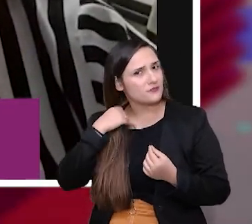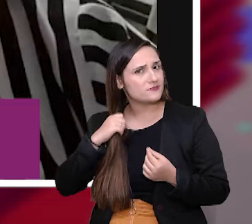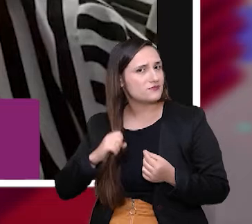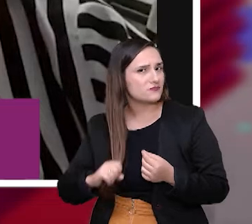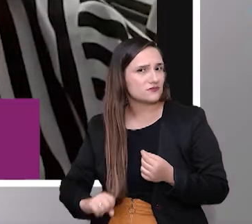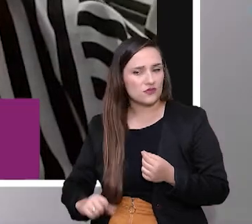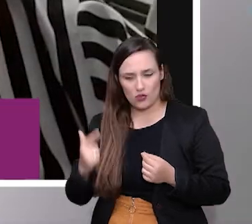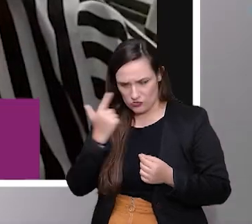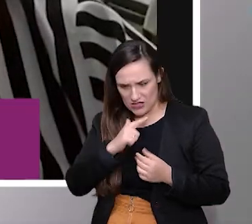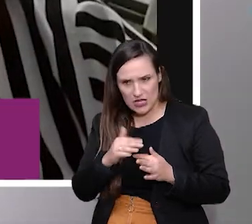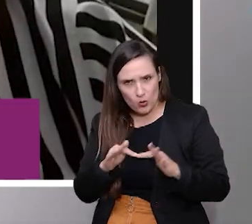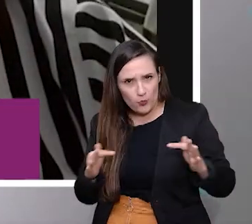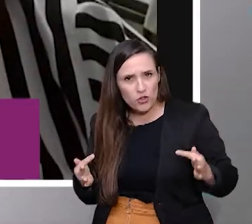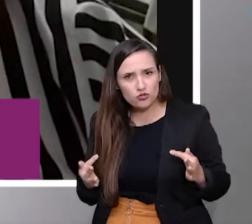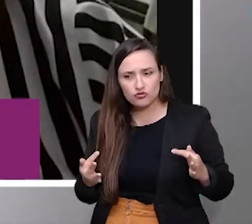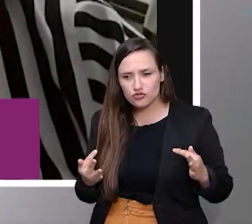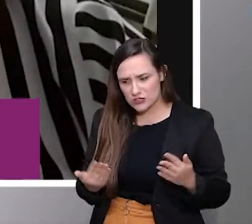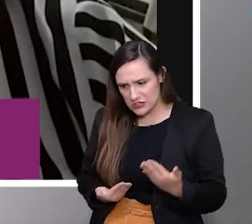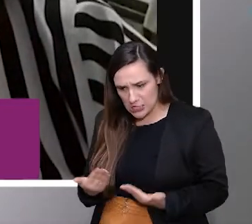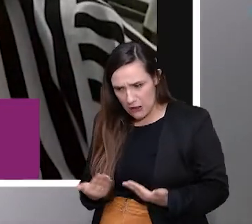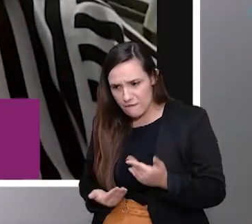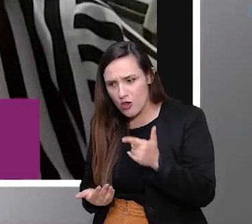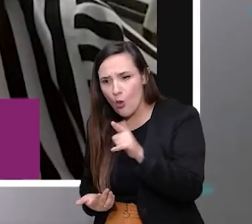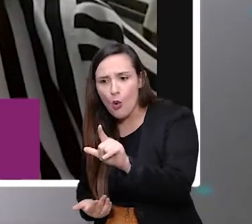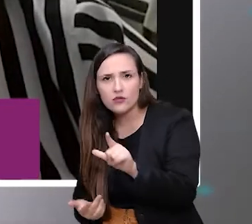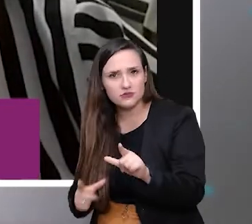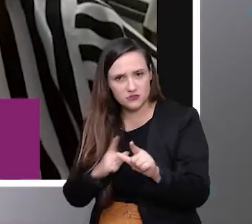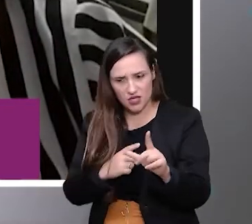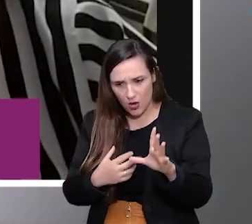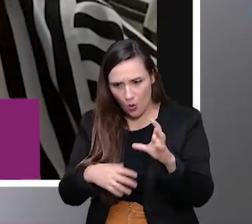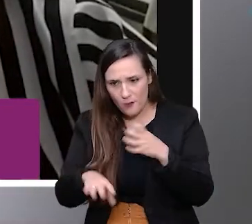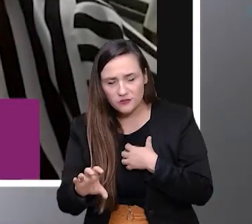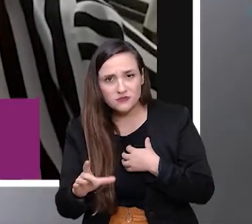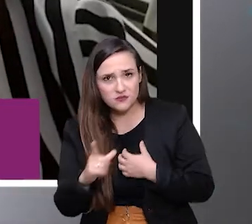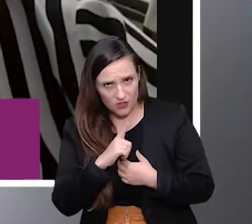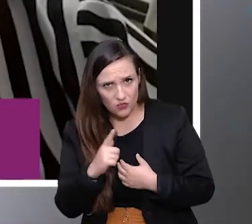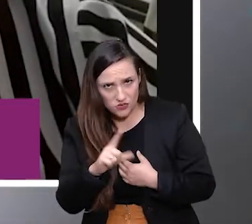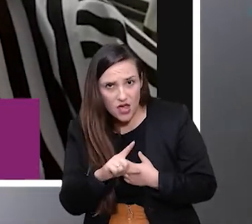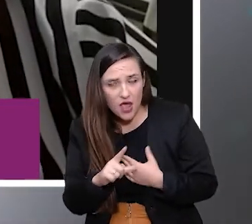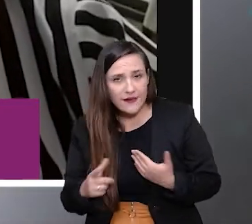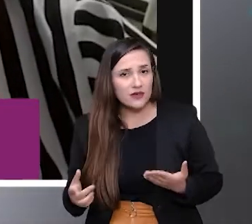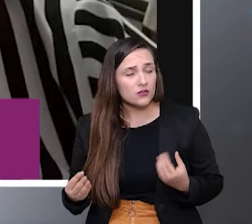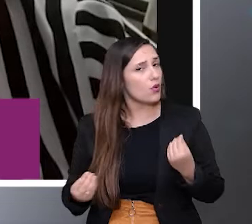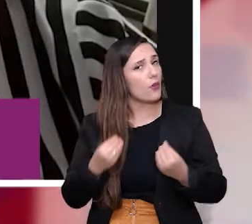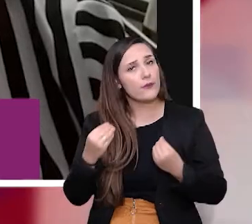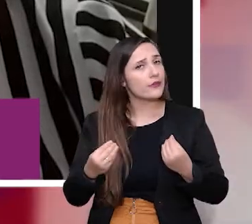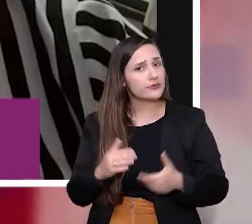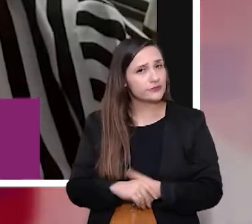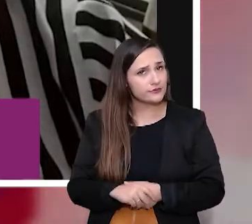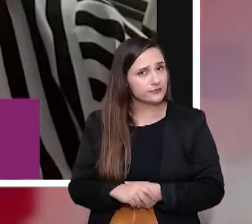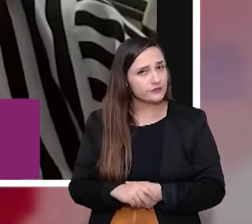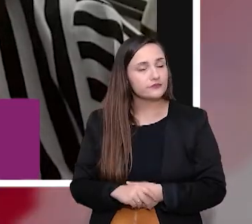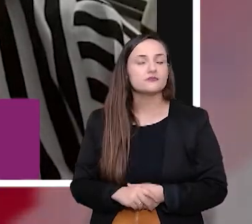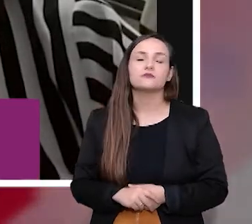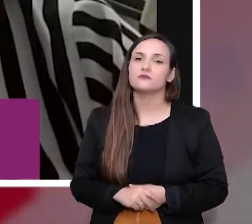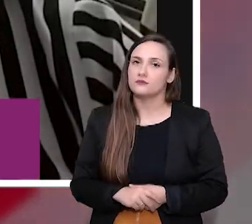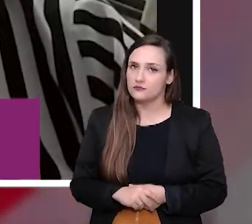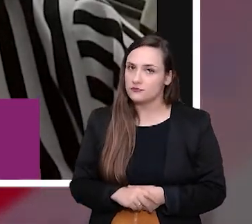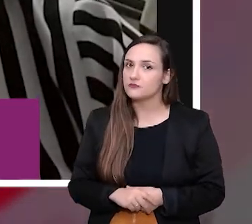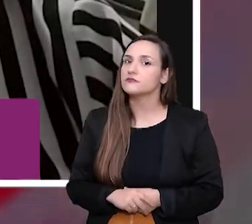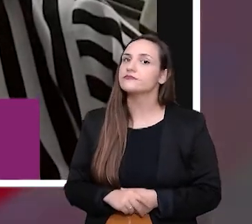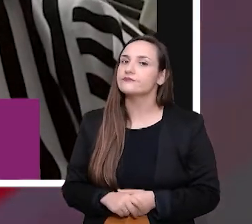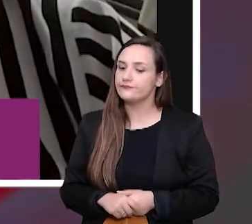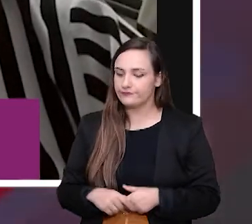é, né? E na capacidade de se colocar no lugar do outro, de ter empatia, de ser colaborativo num trabalho em equipe, como é que ele